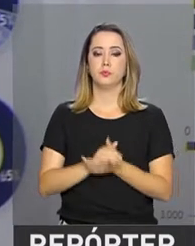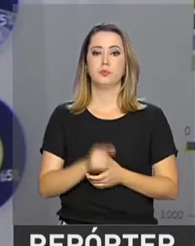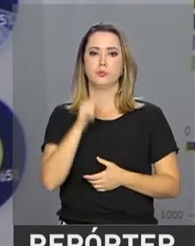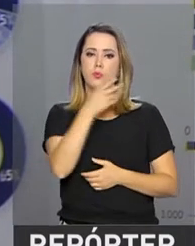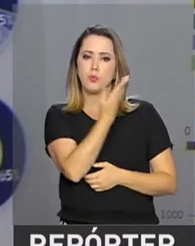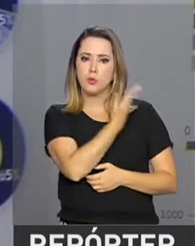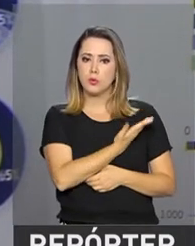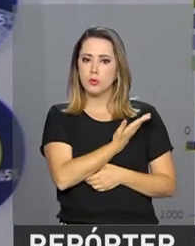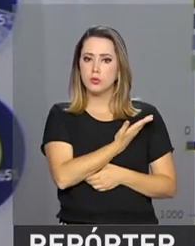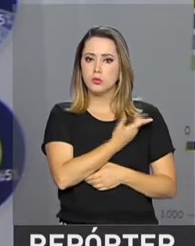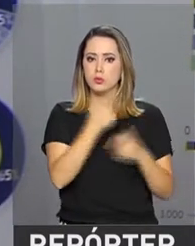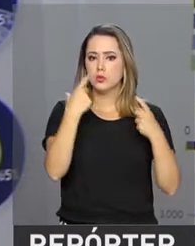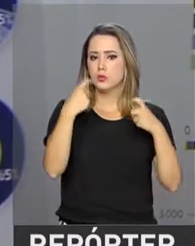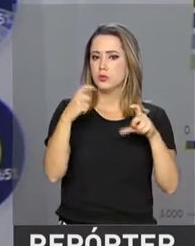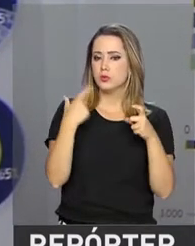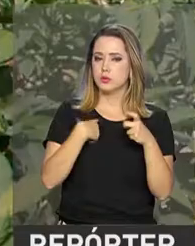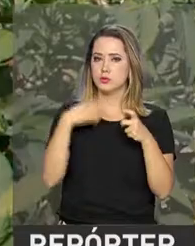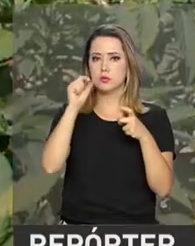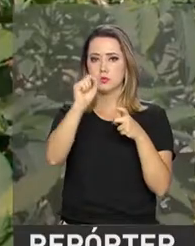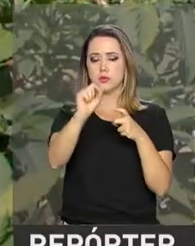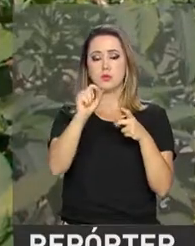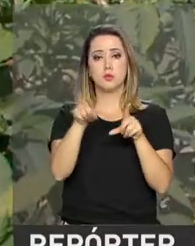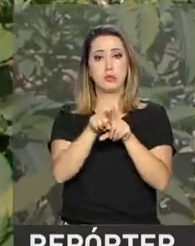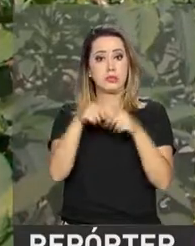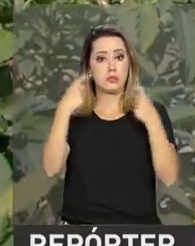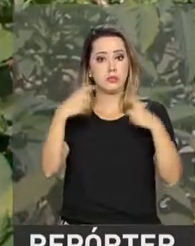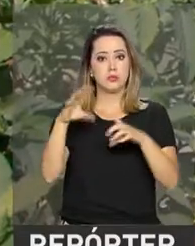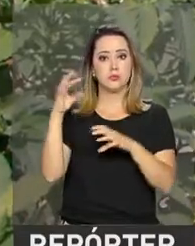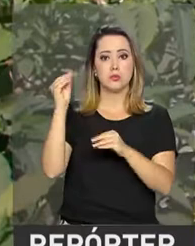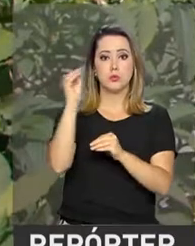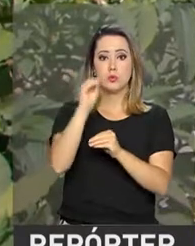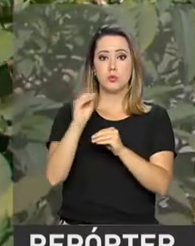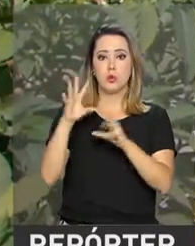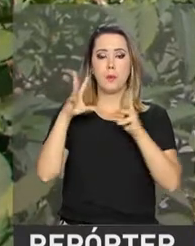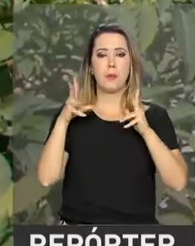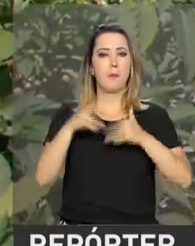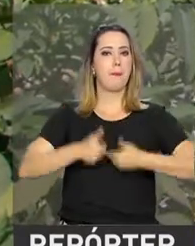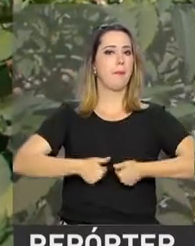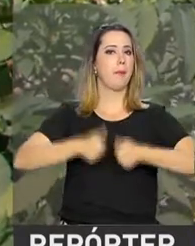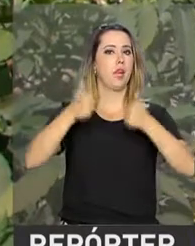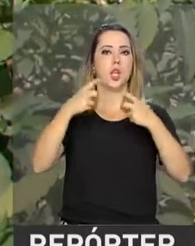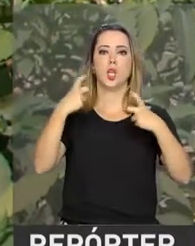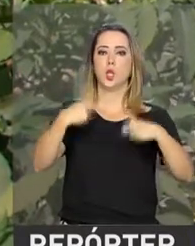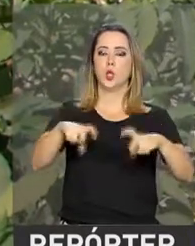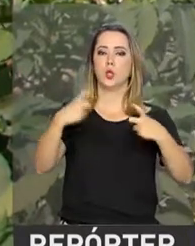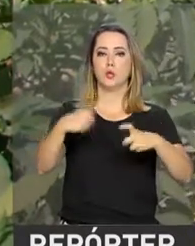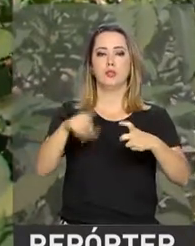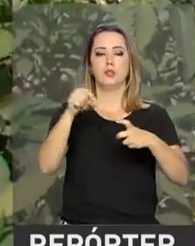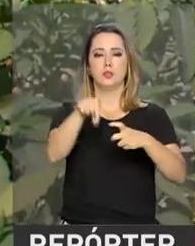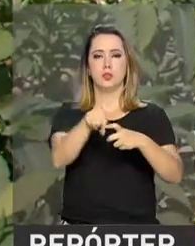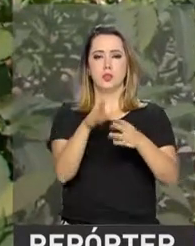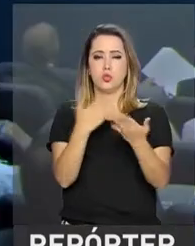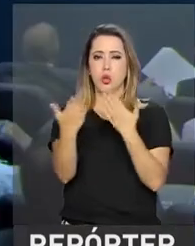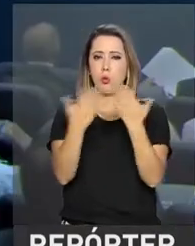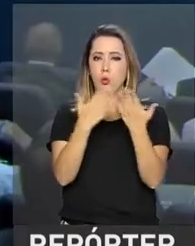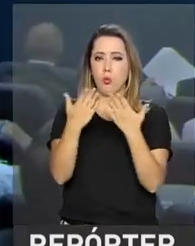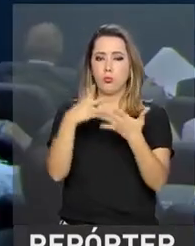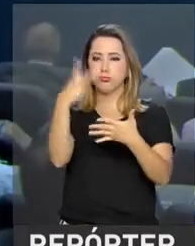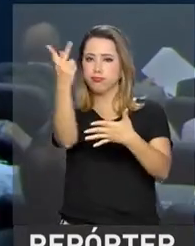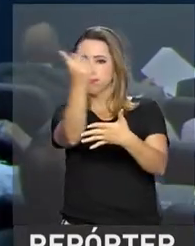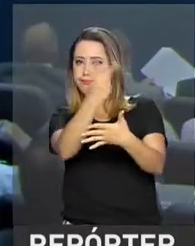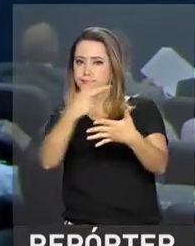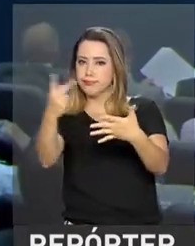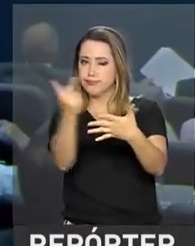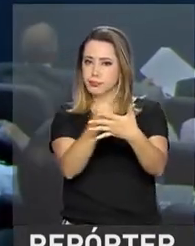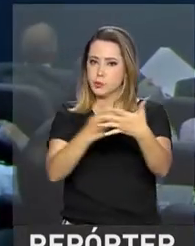Um oásis no meio do Cerrado. Este local é o Distrito Federal, de acordo com o Atlas Esgotos, parceria